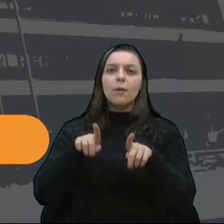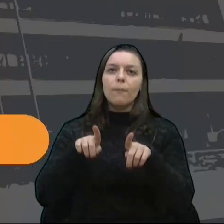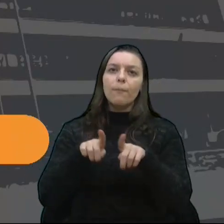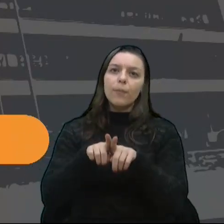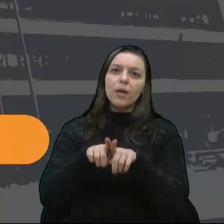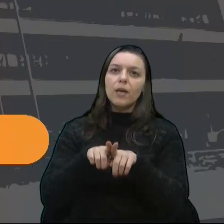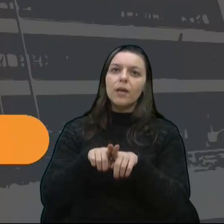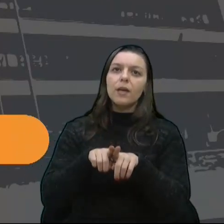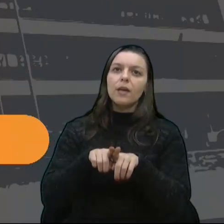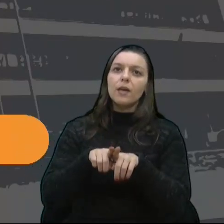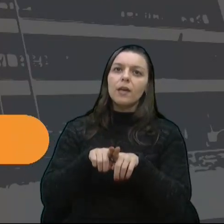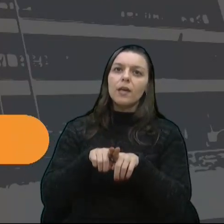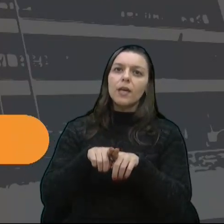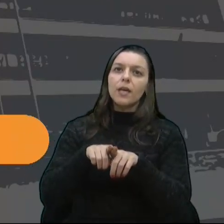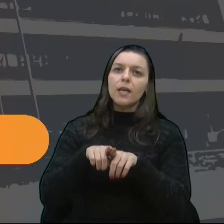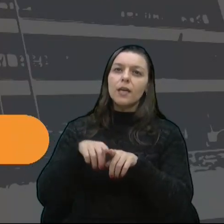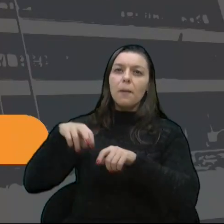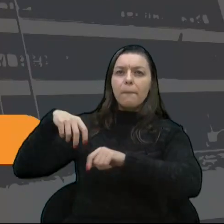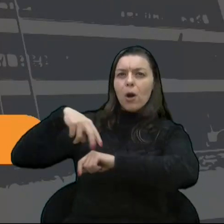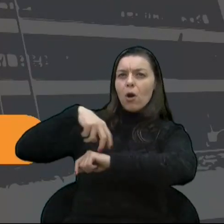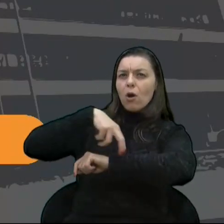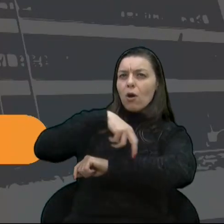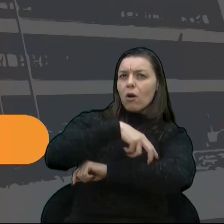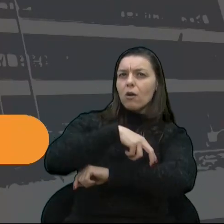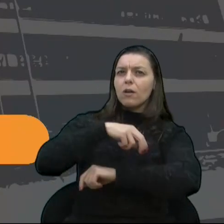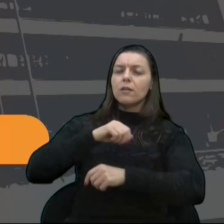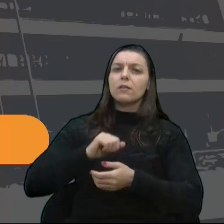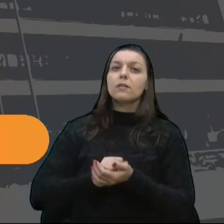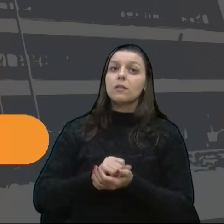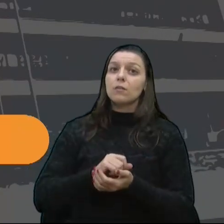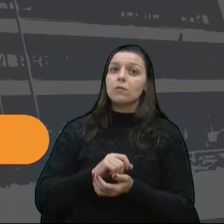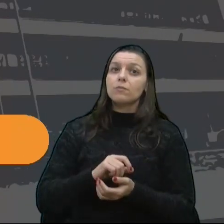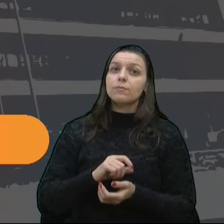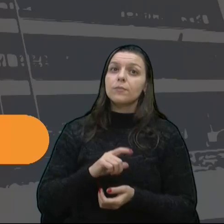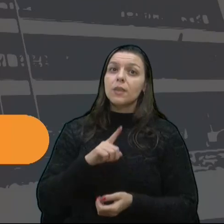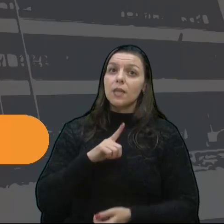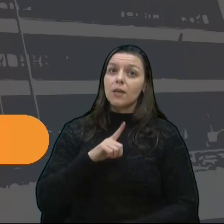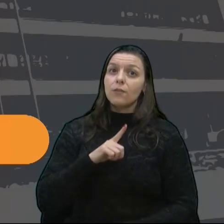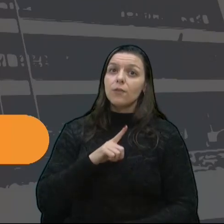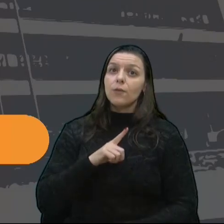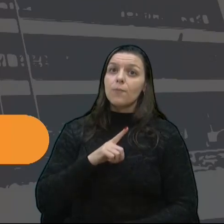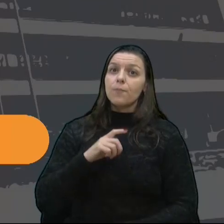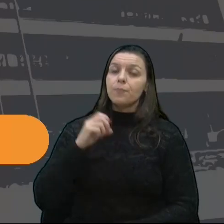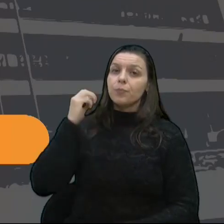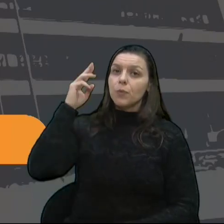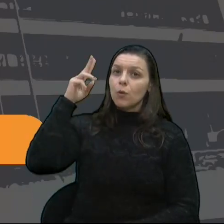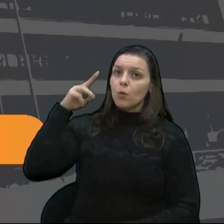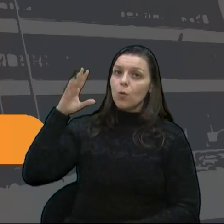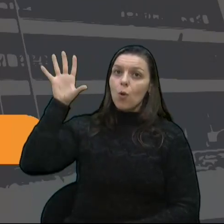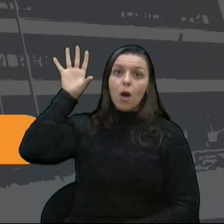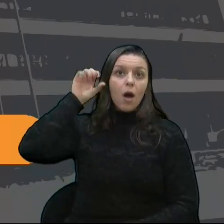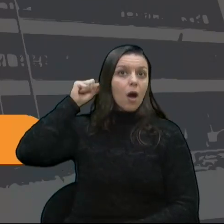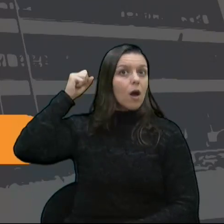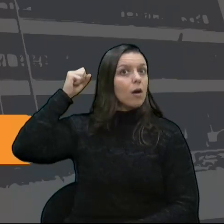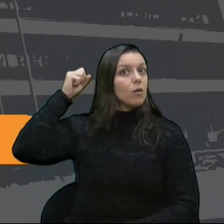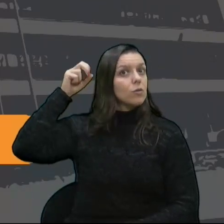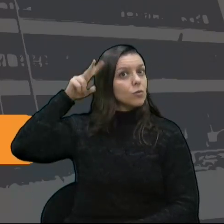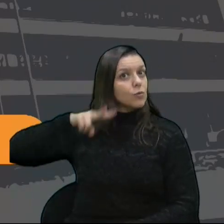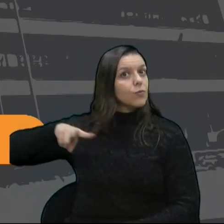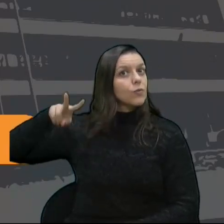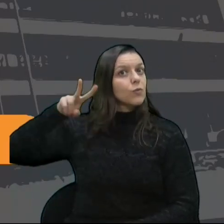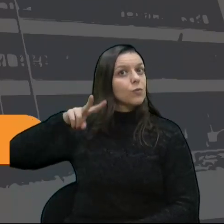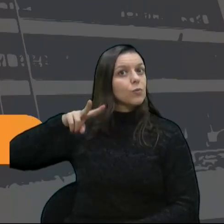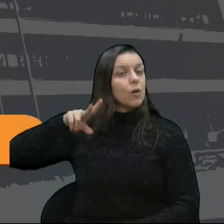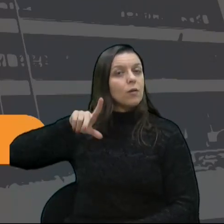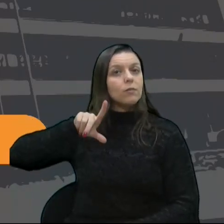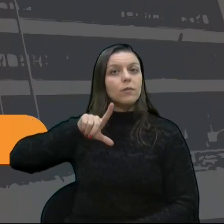porque foram áreas que também surpreenderam a gente. Teve gente do audiovisual, teve gente que trabalhava com